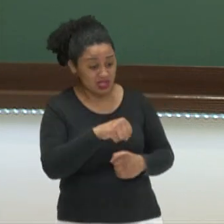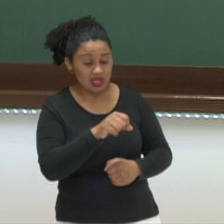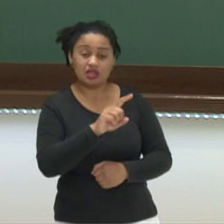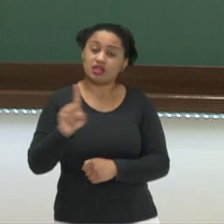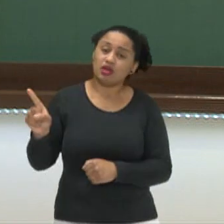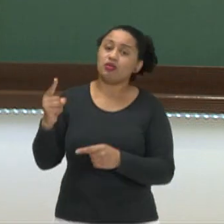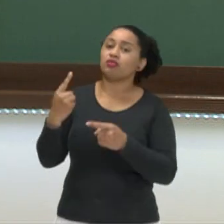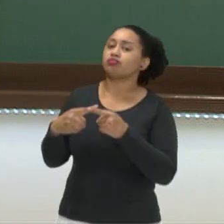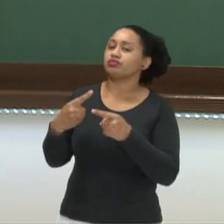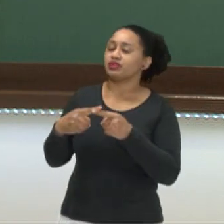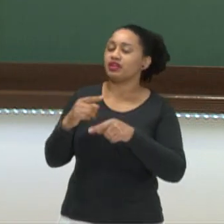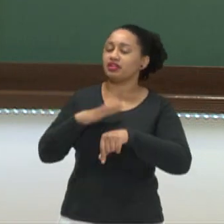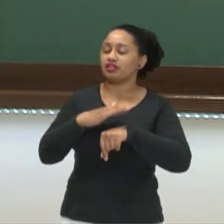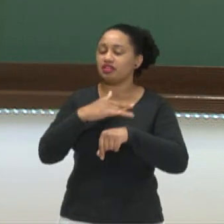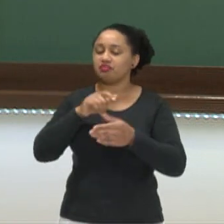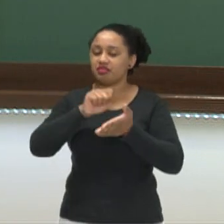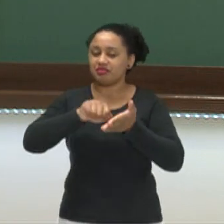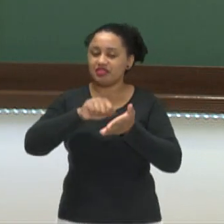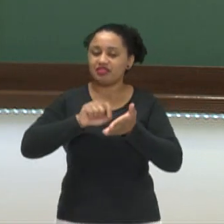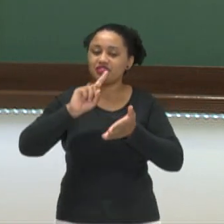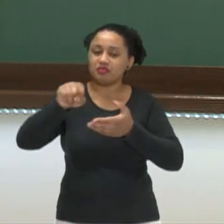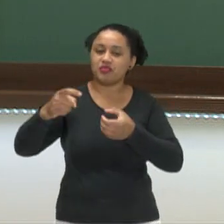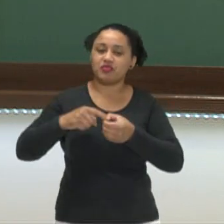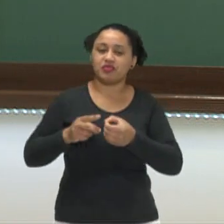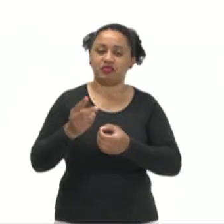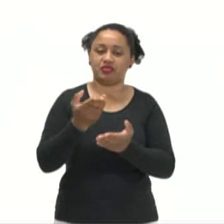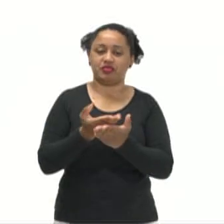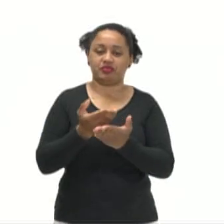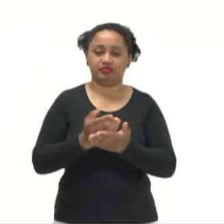quê? Então, vou te dar um tempinho e já volto aqui.